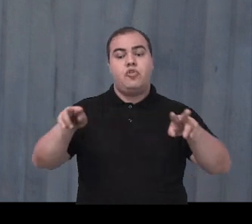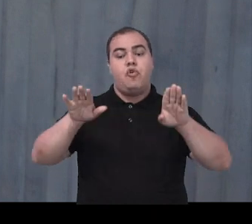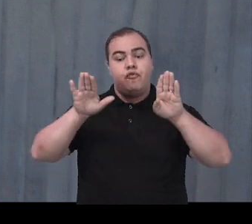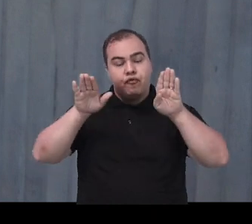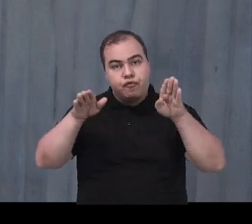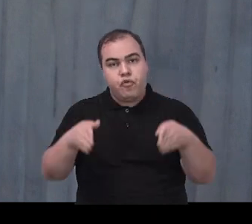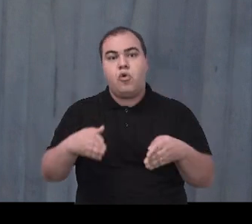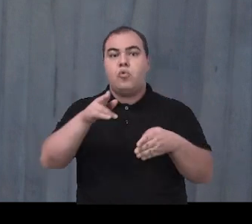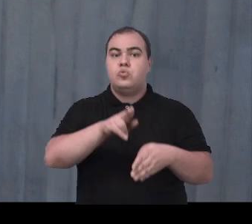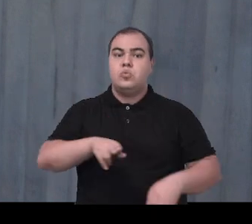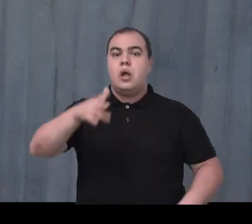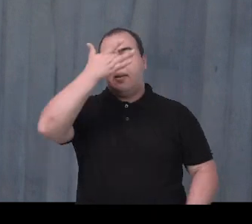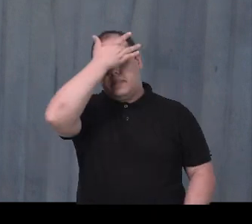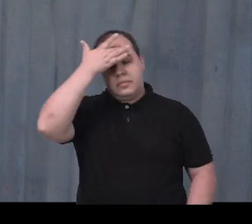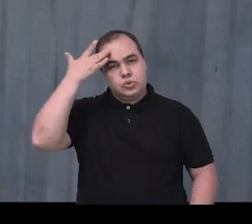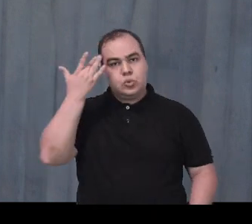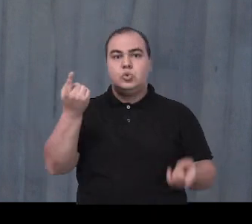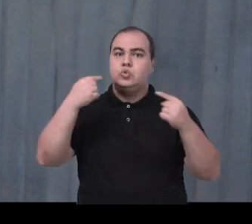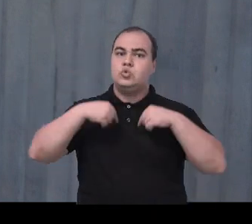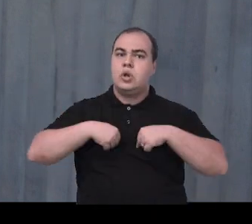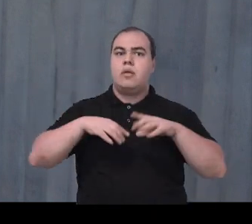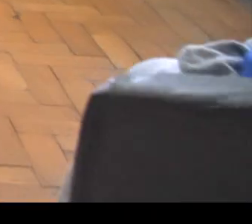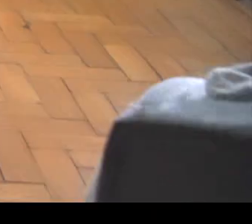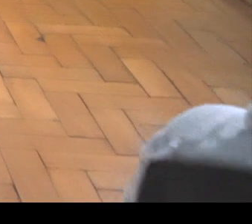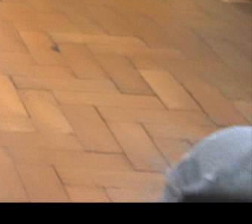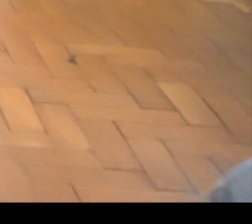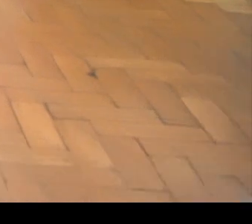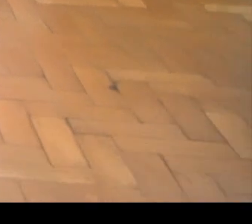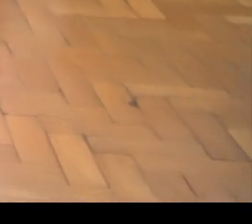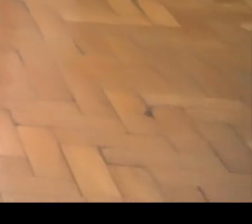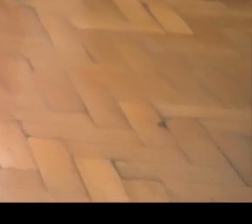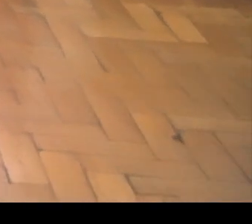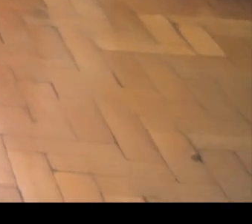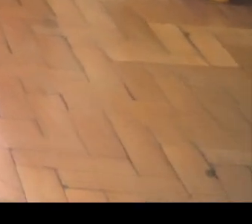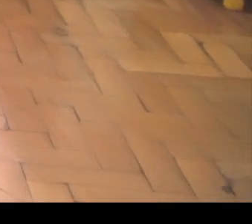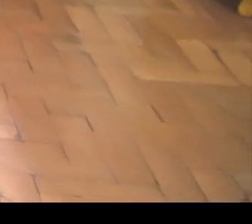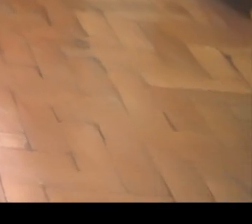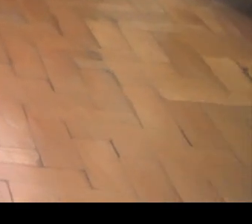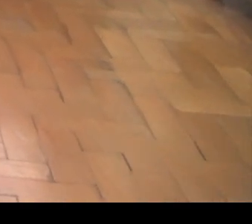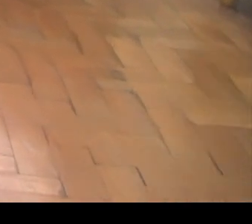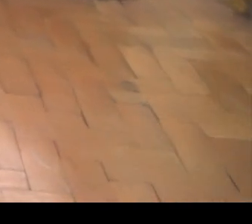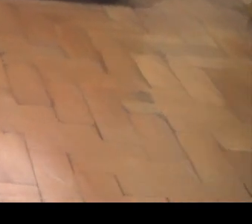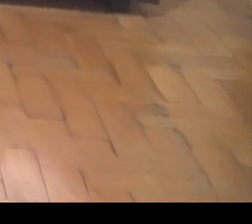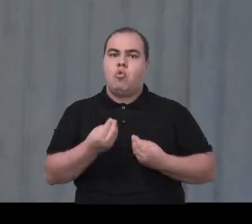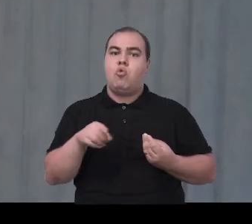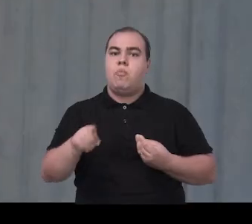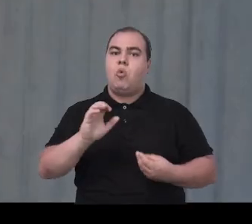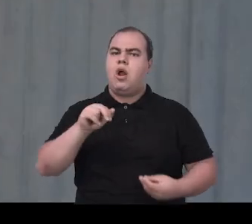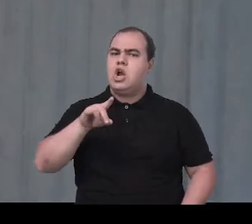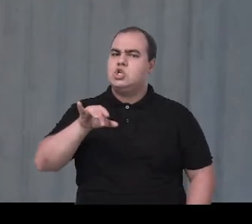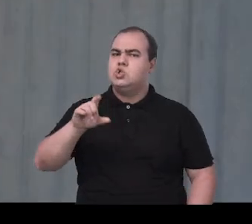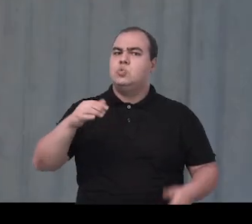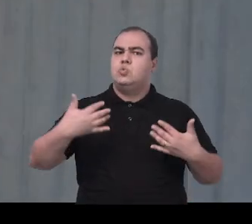foco no usuário, no sujeito, né, com equipe multidisciplinar, sempre pensando o contexto que aquele usuário vive. E o Cândido tem